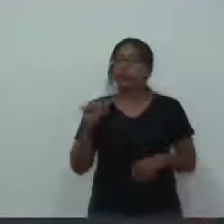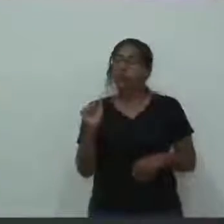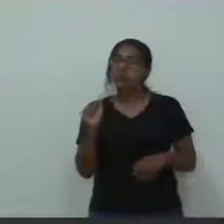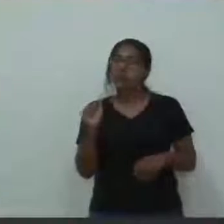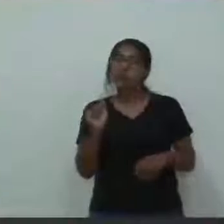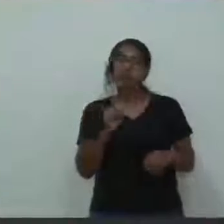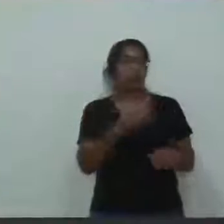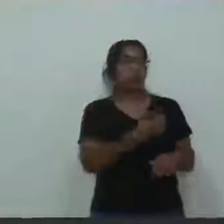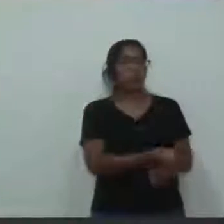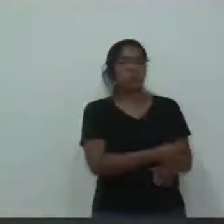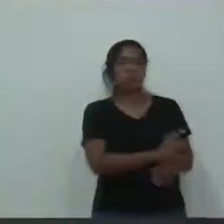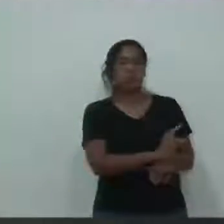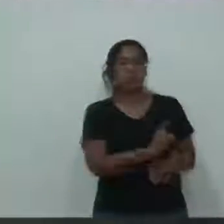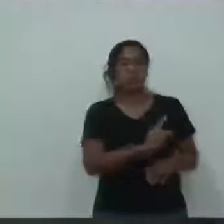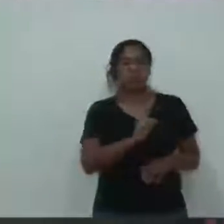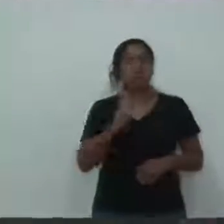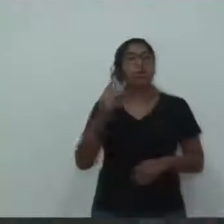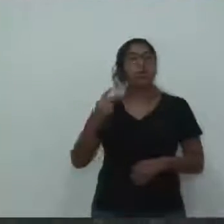Genesini. Reprovo.